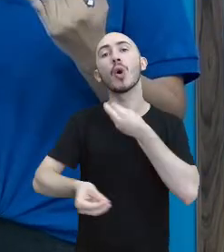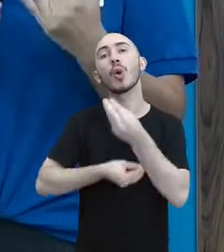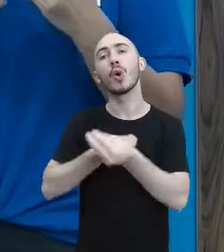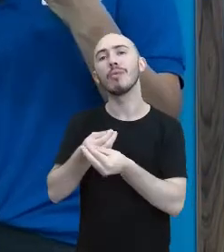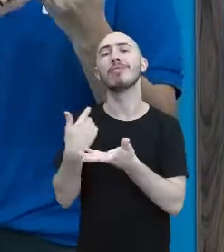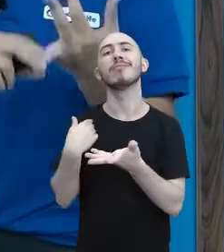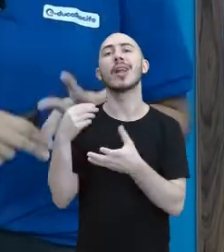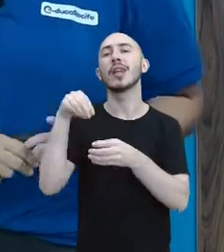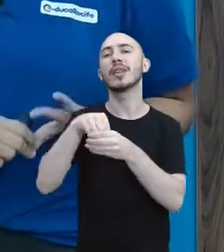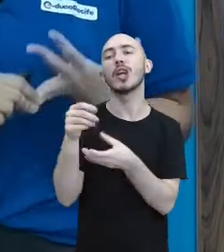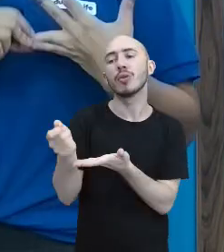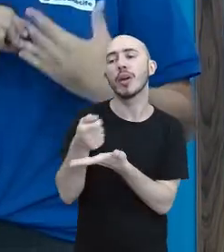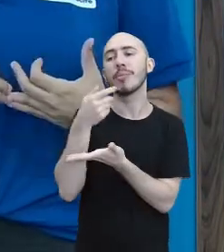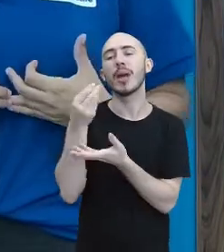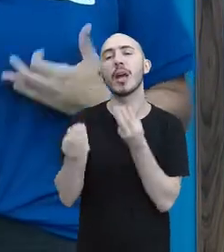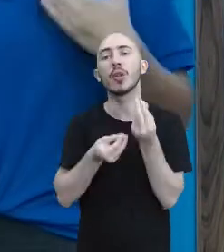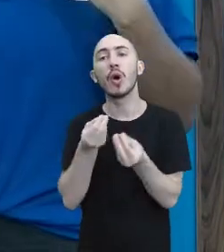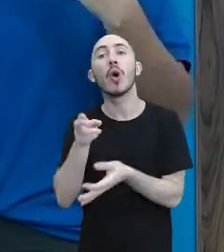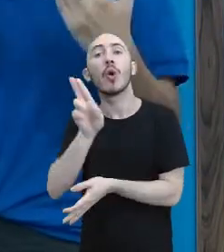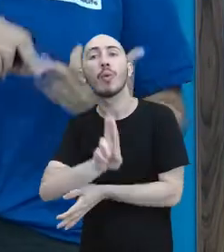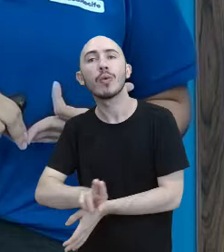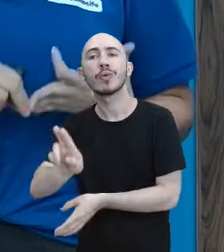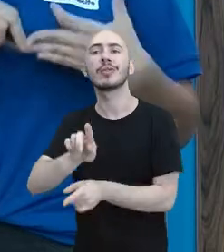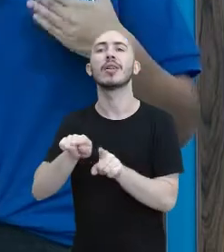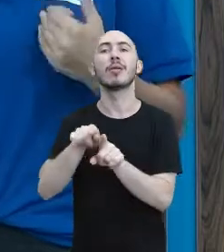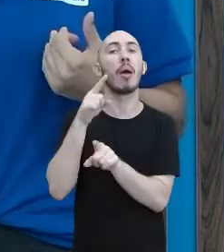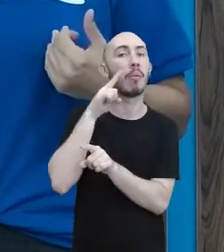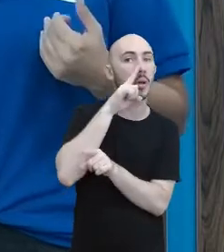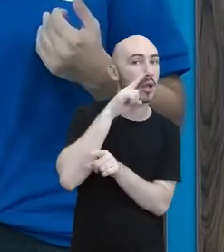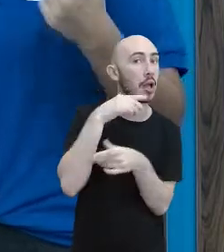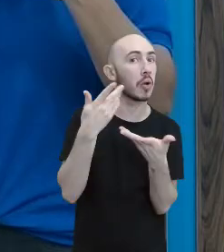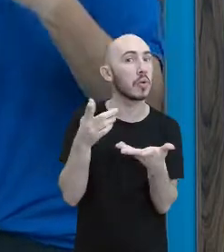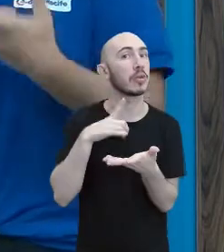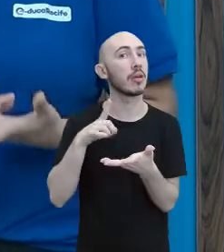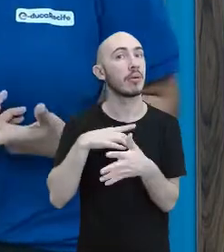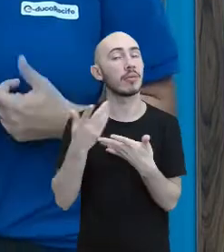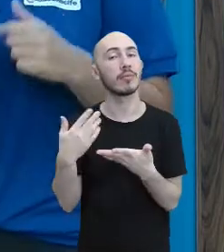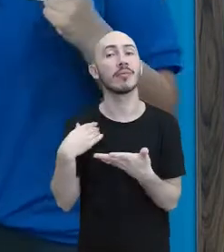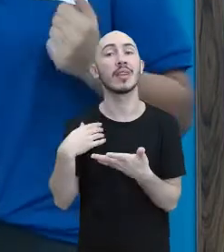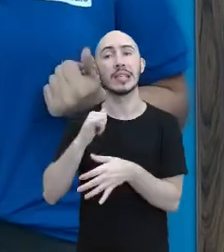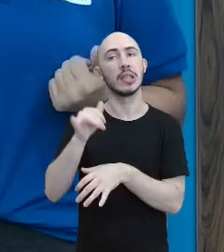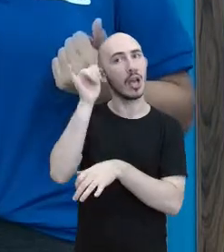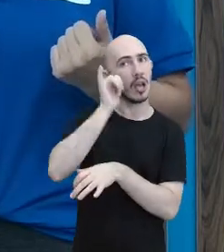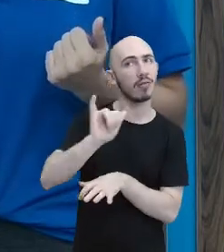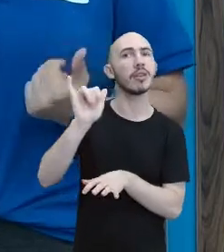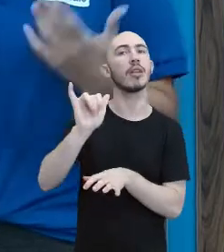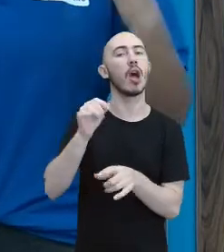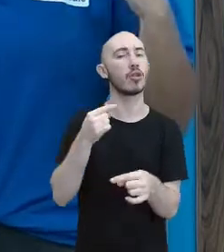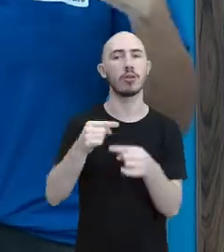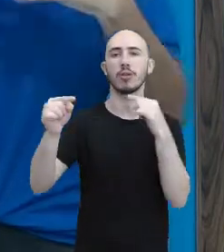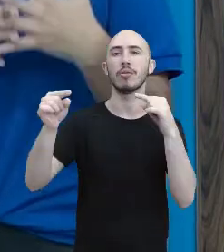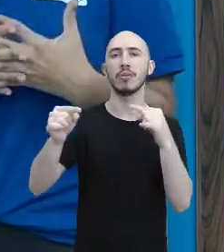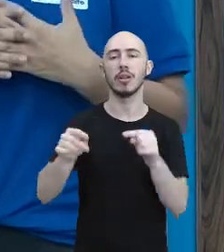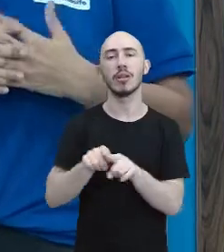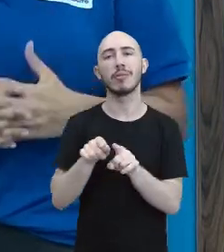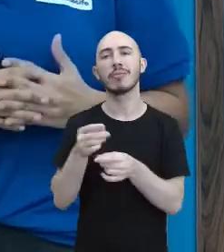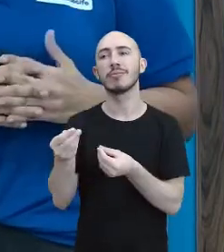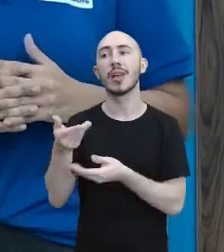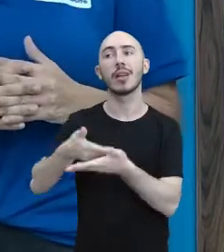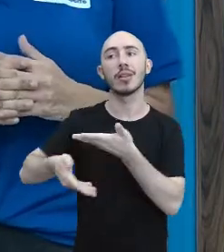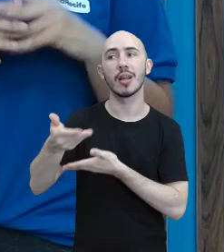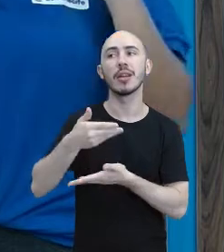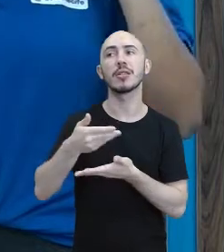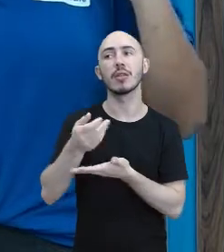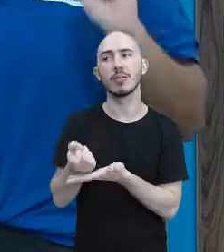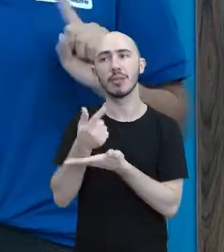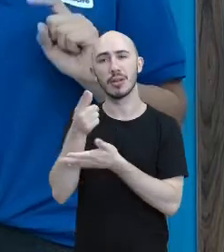composição, a utilização, os riscos, as contraindicações, as interações